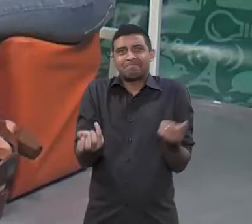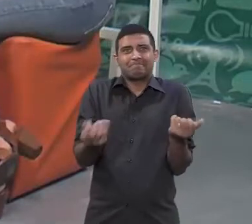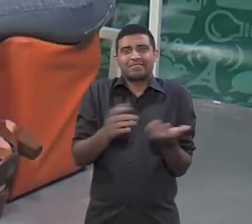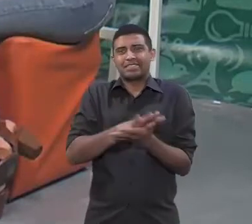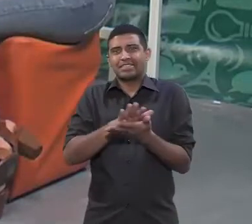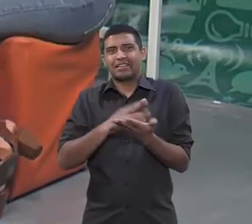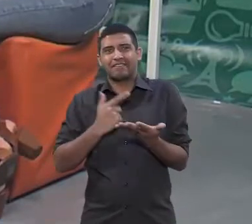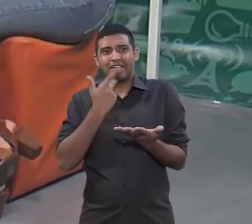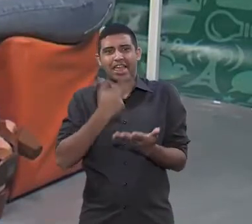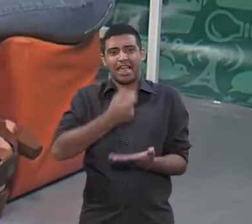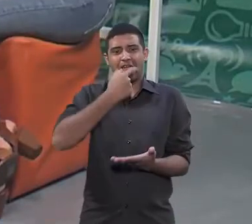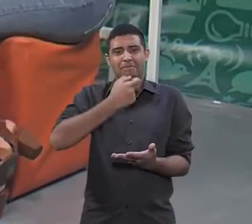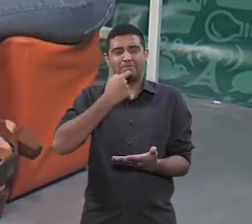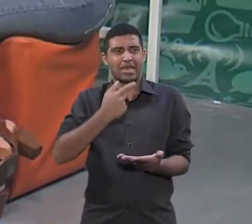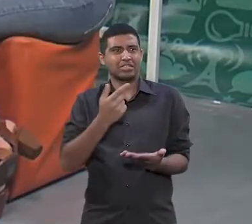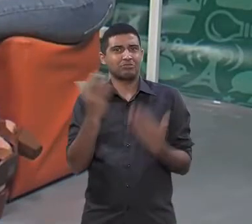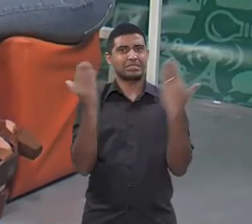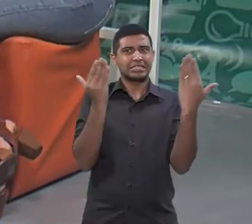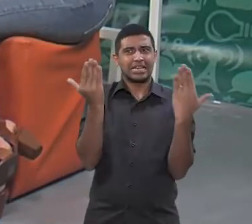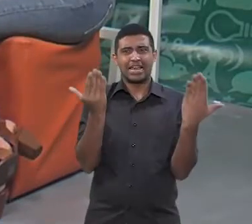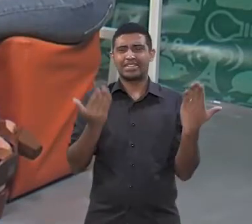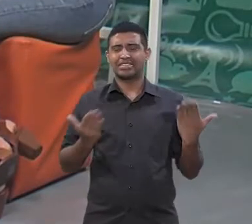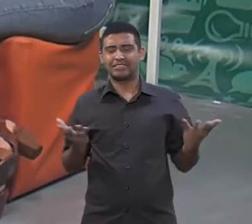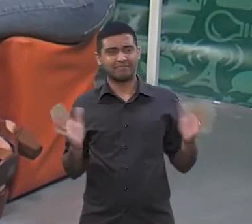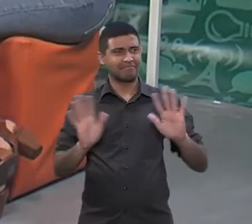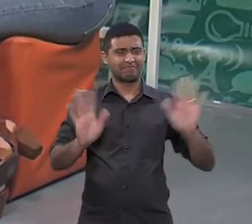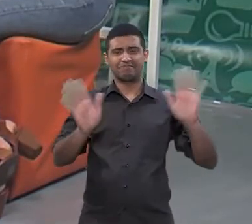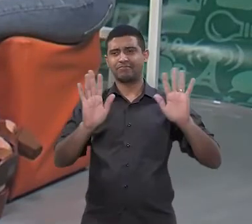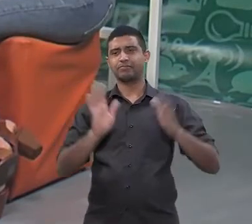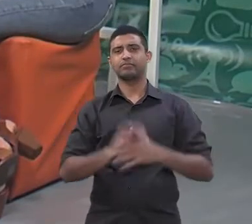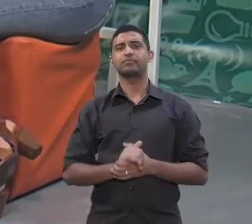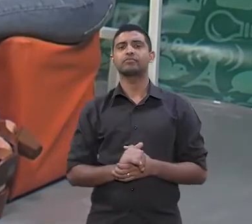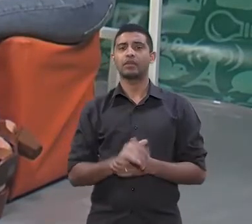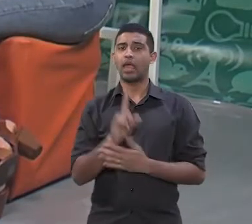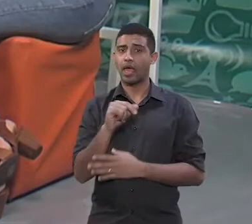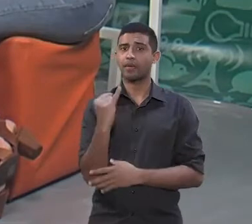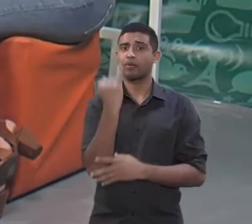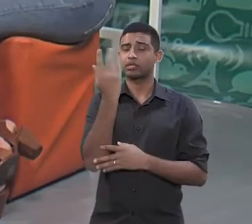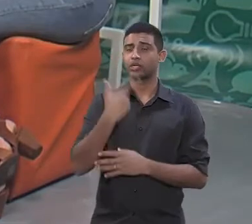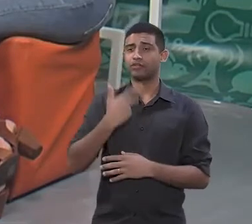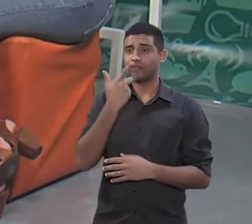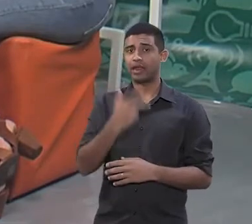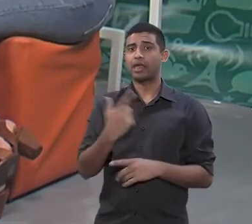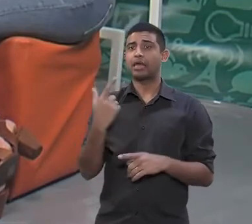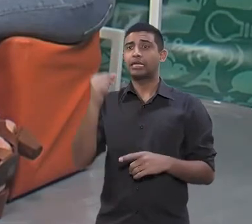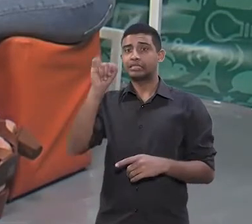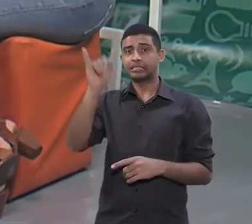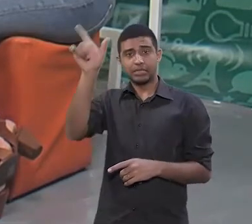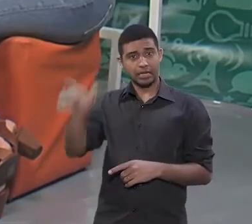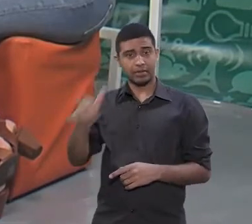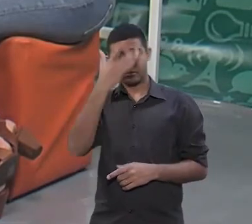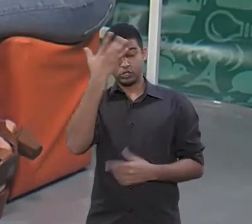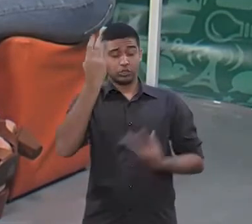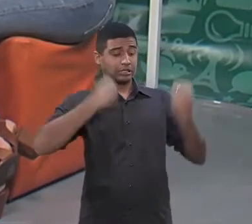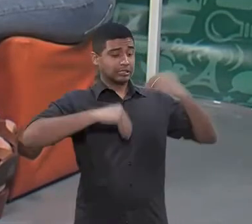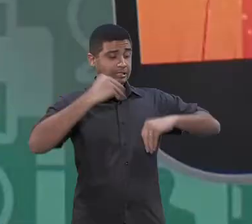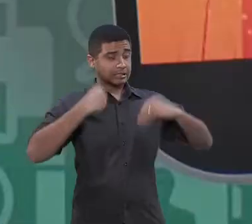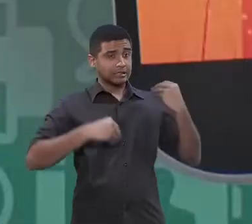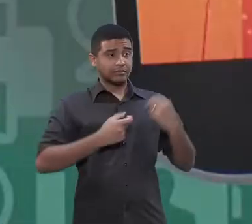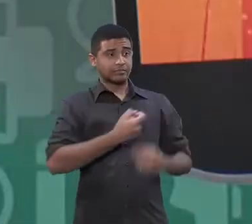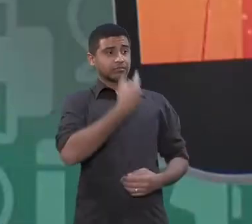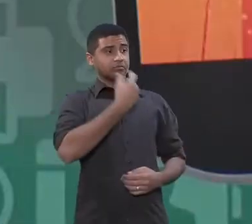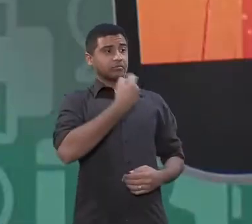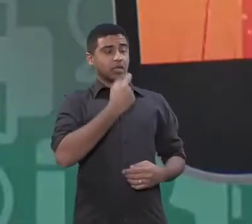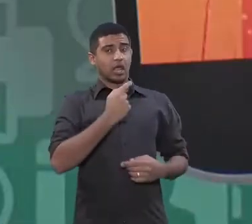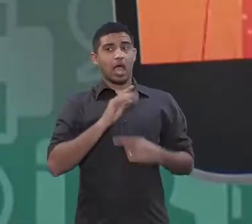de medicamentos psiquiátricos, né? É importante a gente falar disso, né, que a pessoa tomando esse tipo de remédio vai ajudar